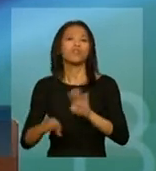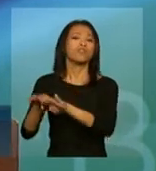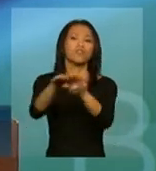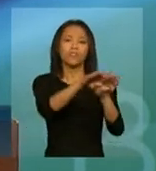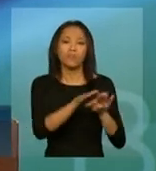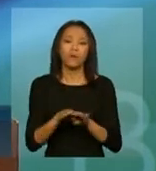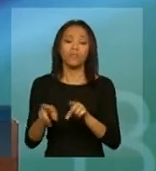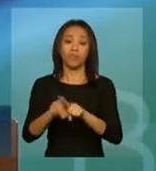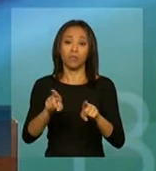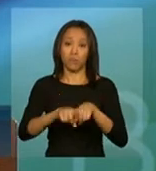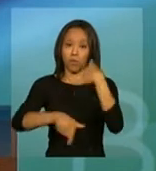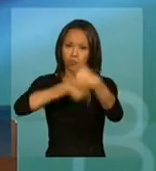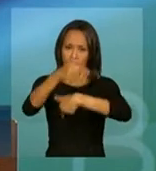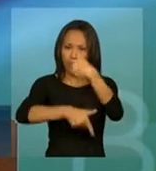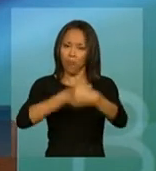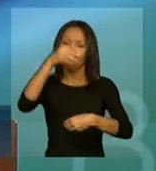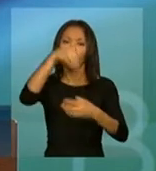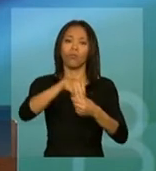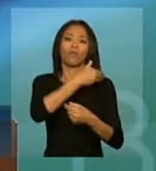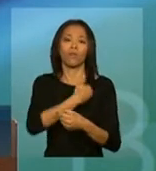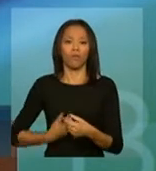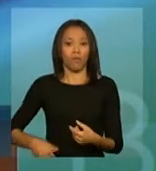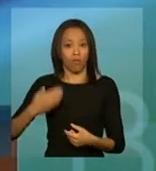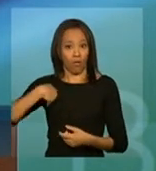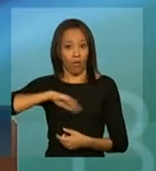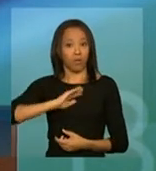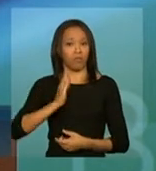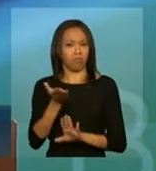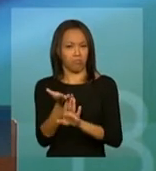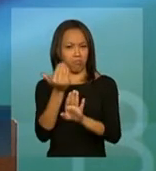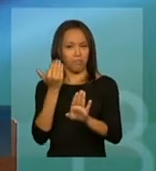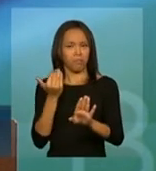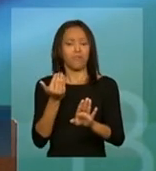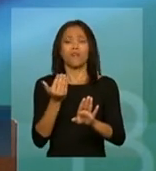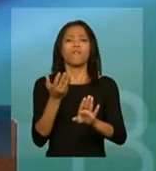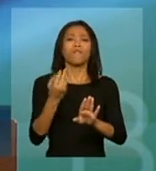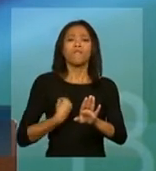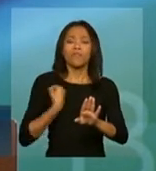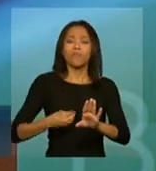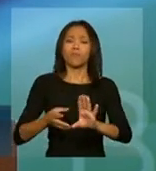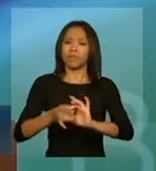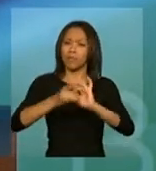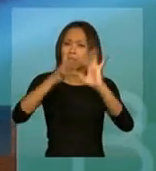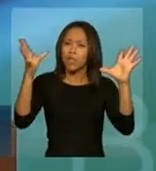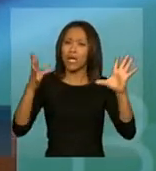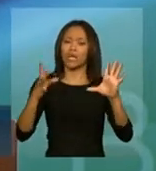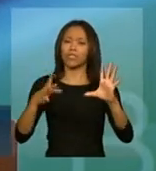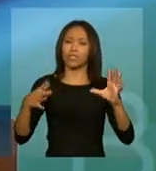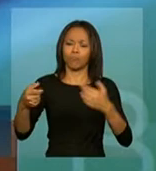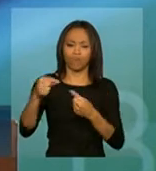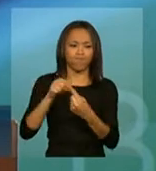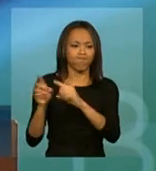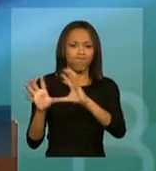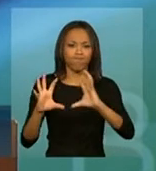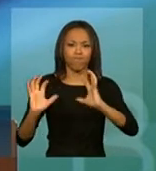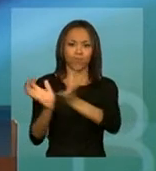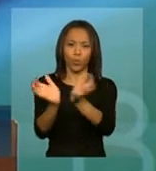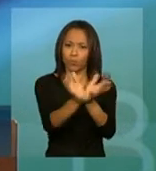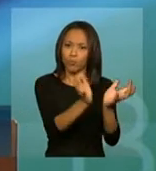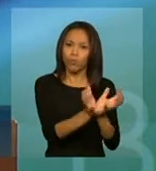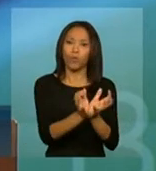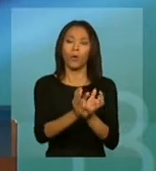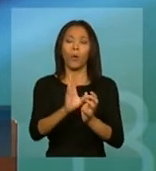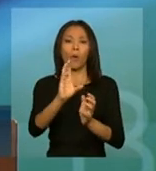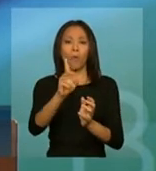instituições republicanas. Vivemos um período de absoluta liberdade, independência e harmonia entre os poderes, que combina o